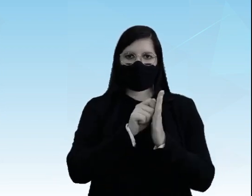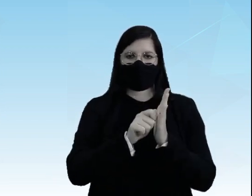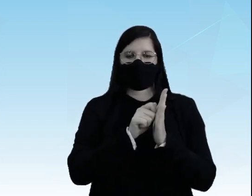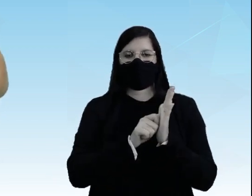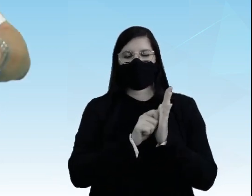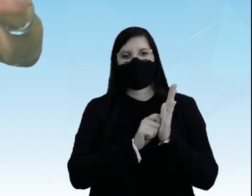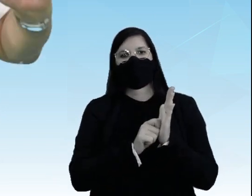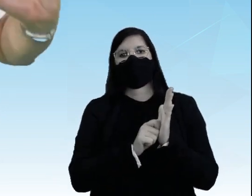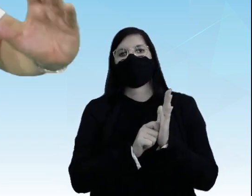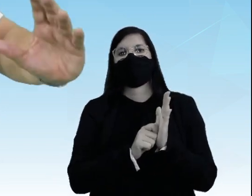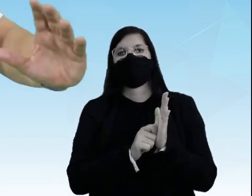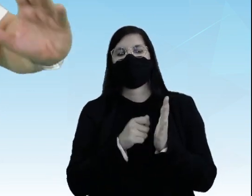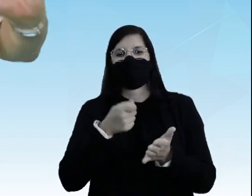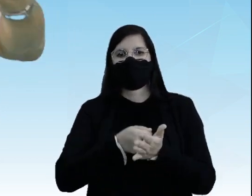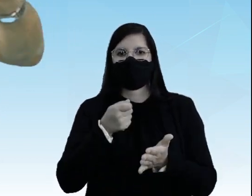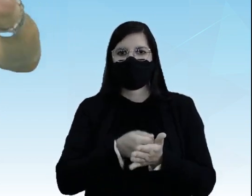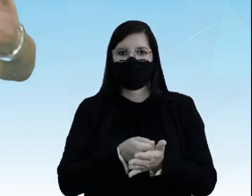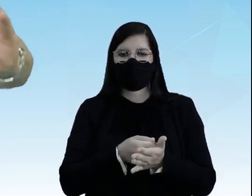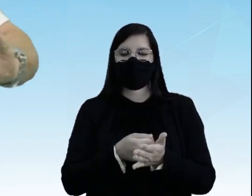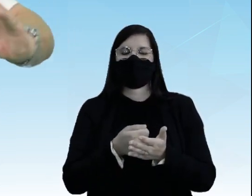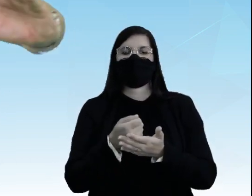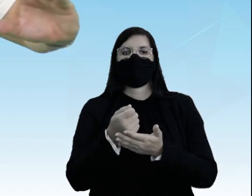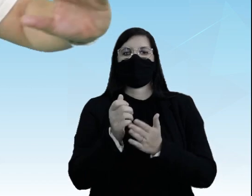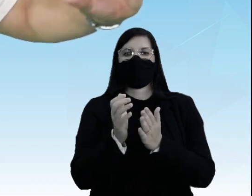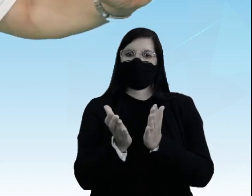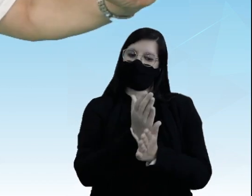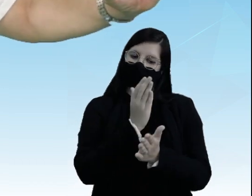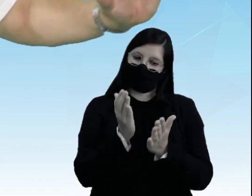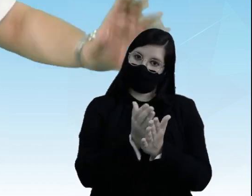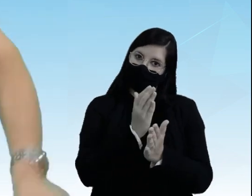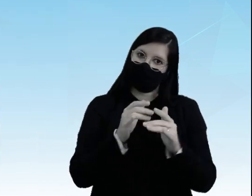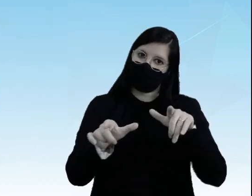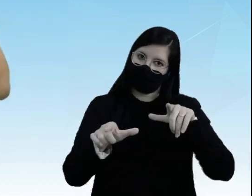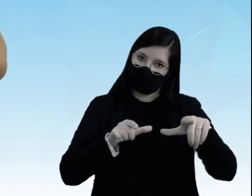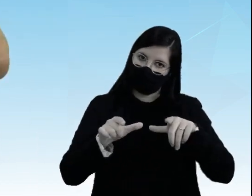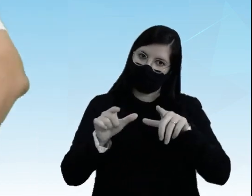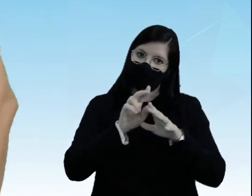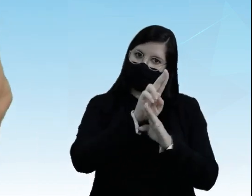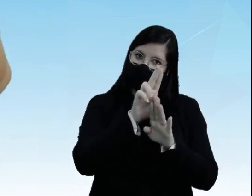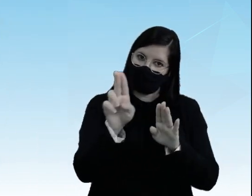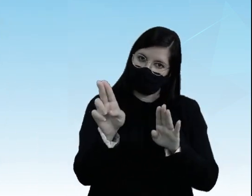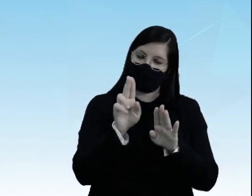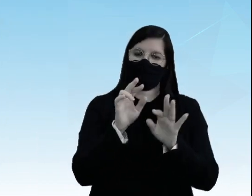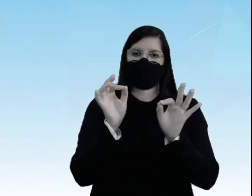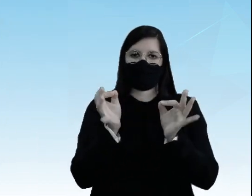O trabalho deve ter capa, contracapa, etc. E embaixo, em vermelho, nós temos,